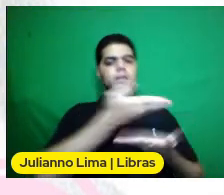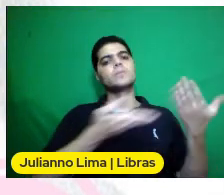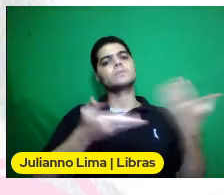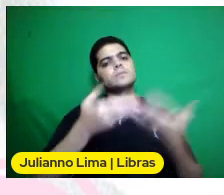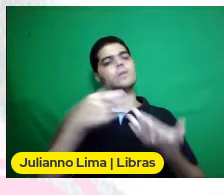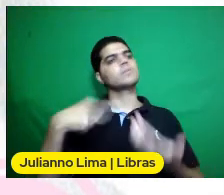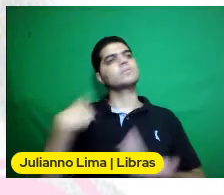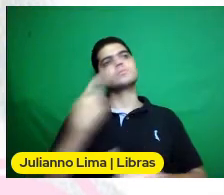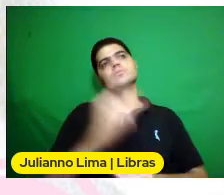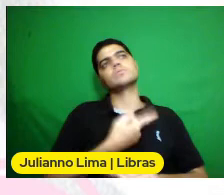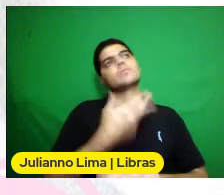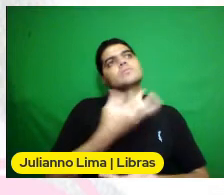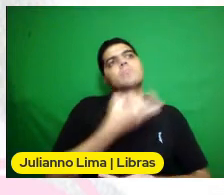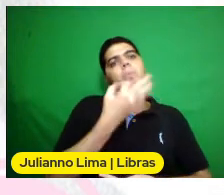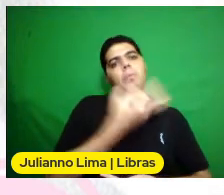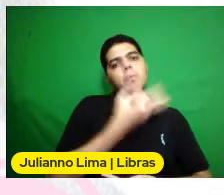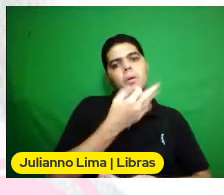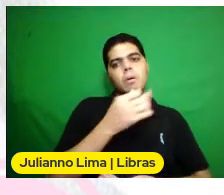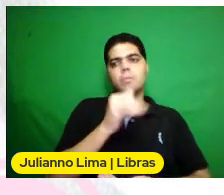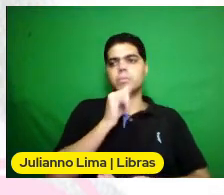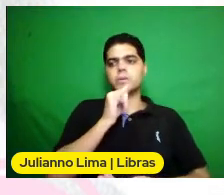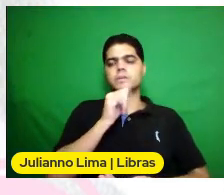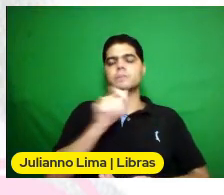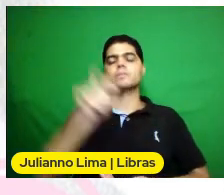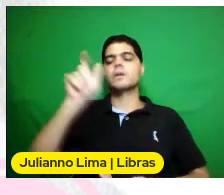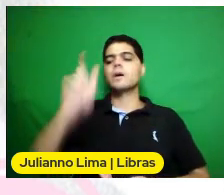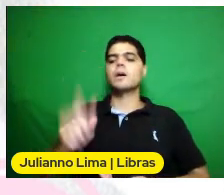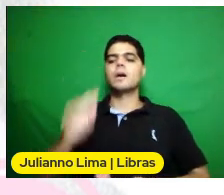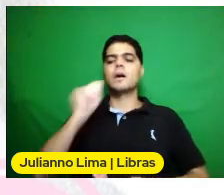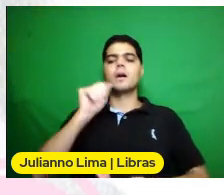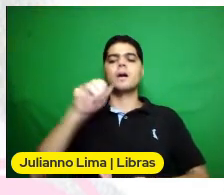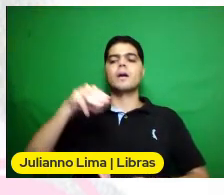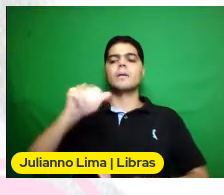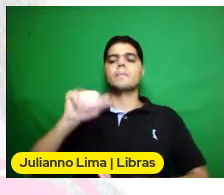exemplo, da Maria Quitéria. Então, a dica